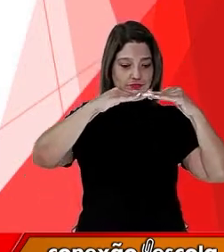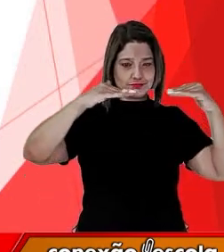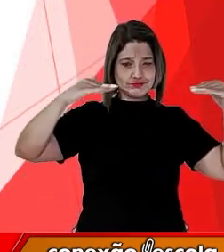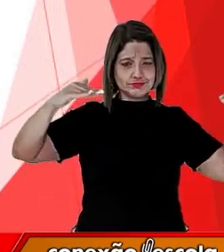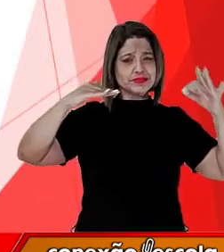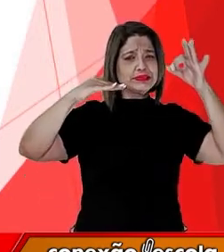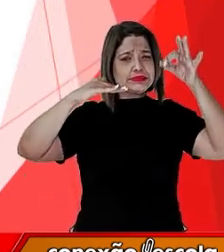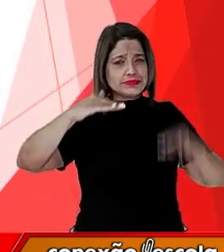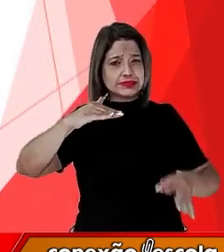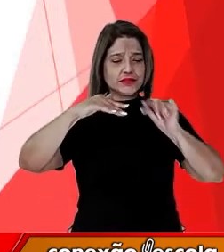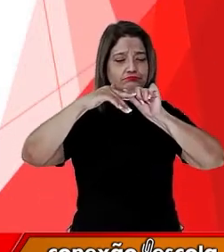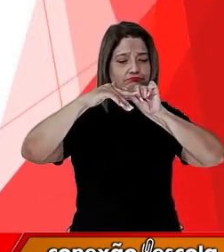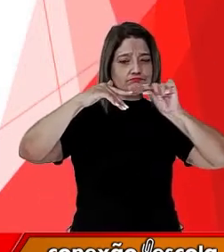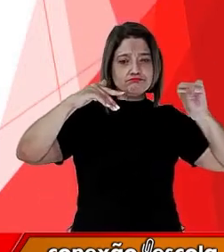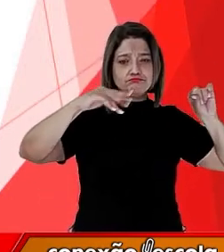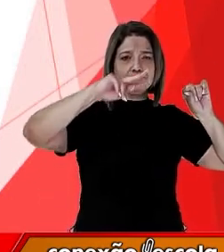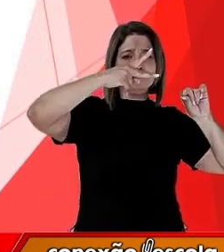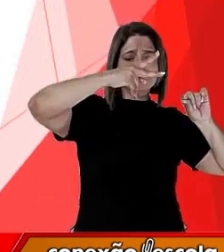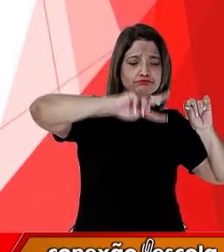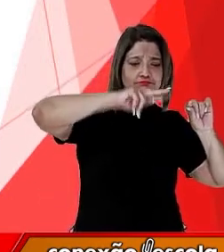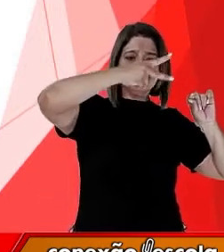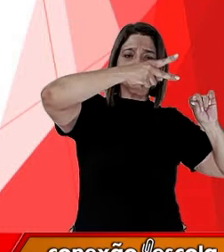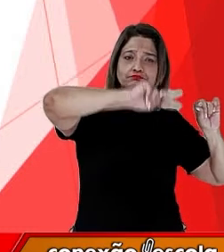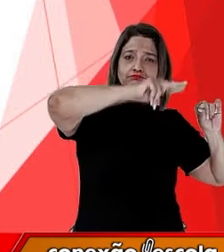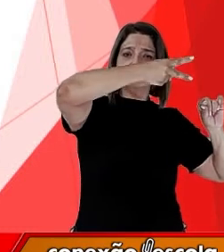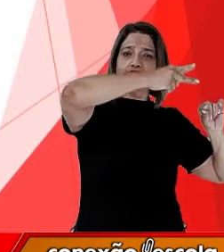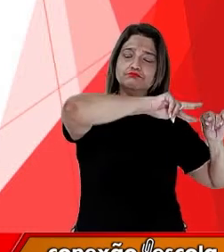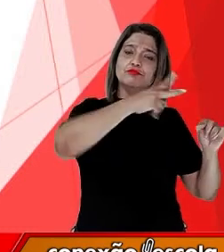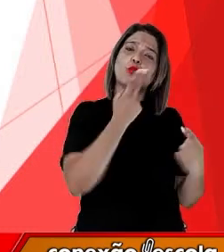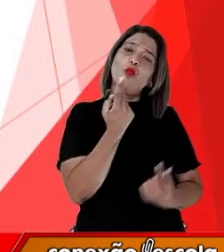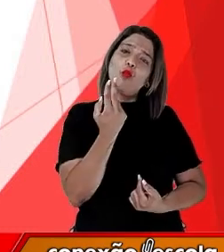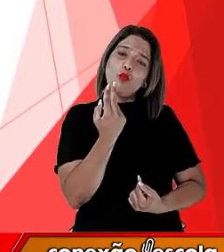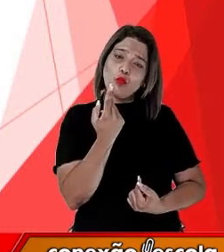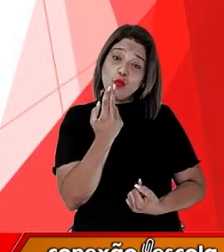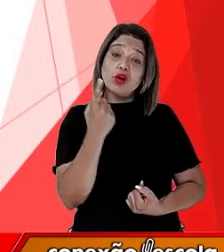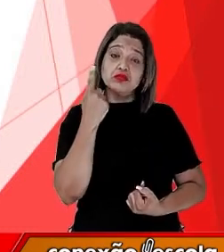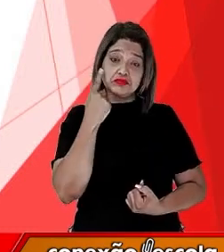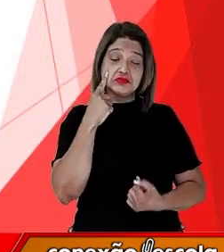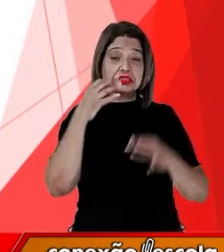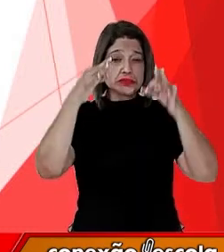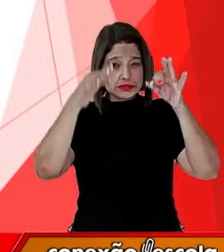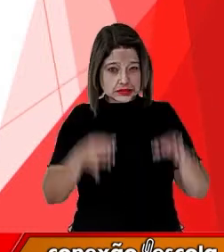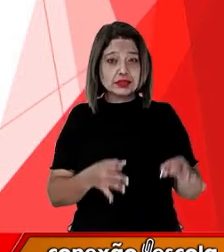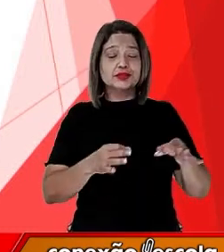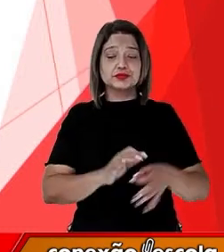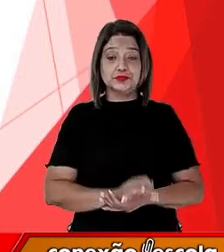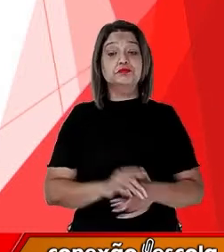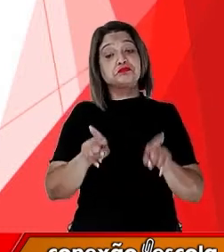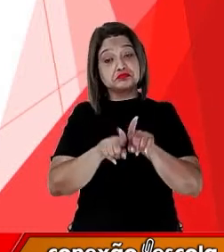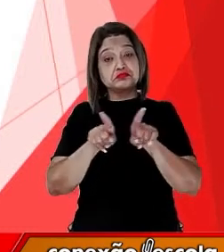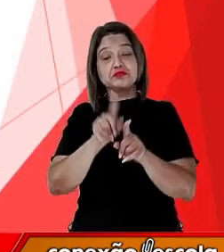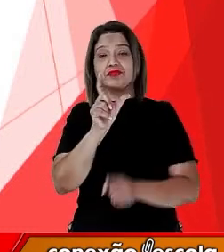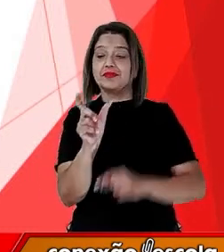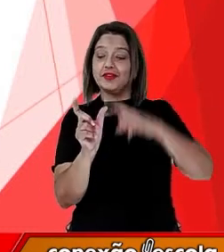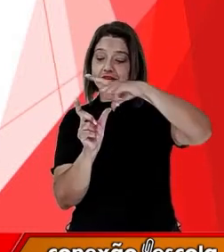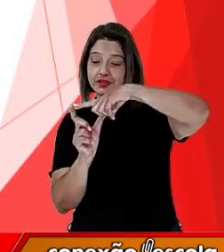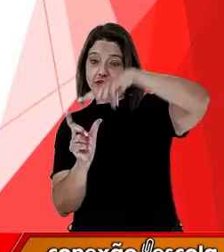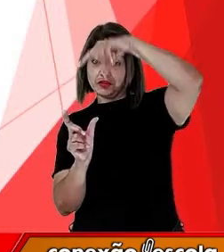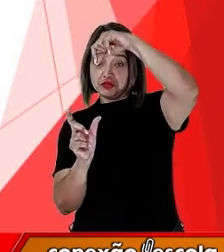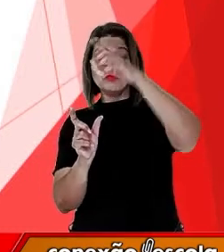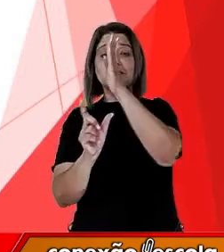imagem, refletindo os dois fragmentos, os dois recortes de imagem. O mesmo acontece na